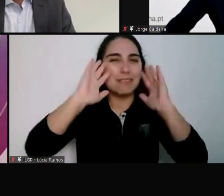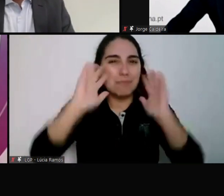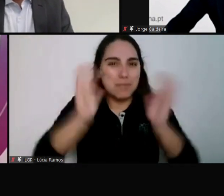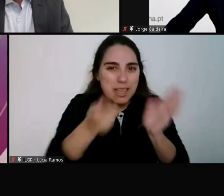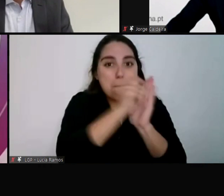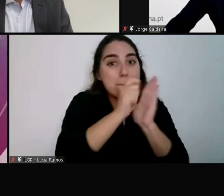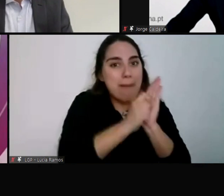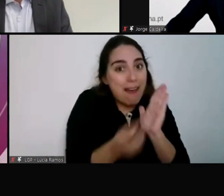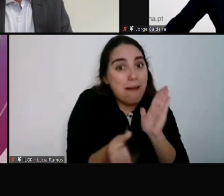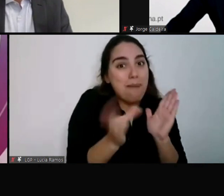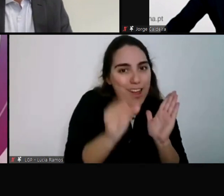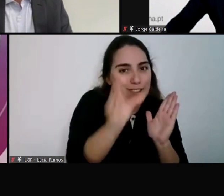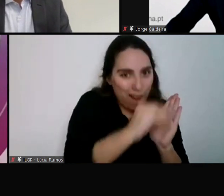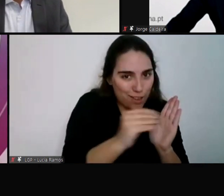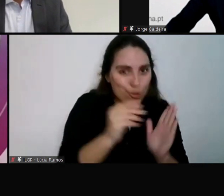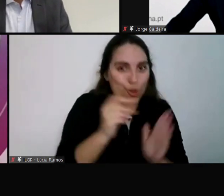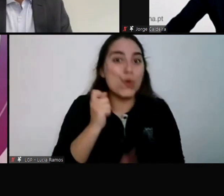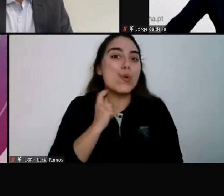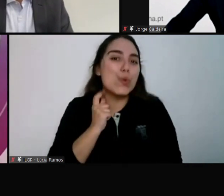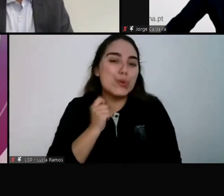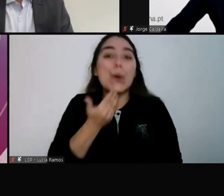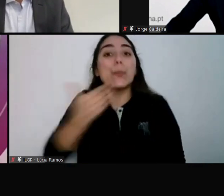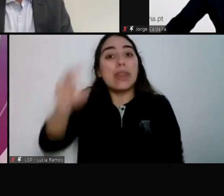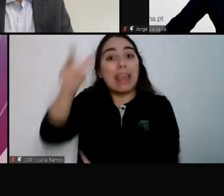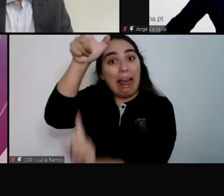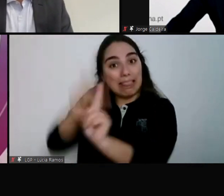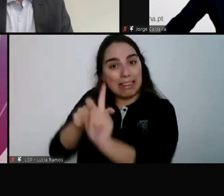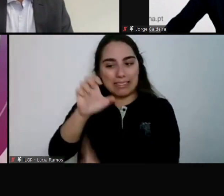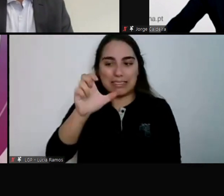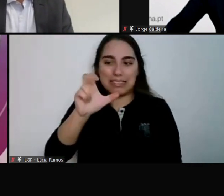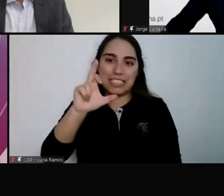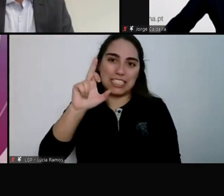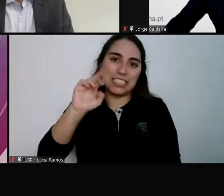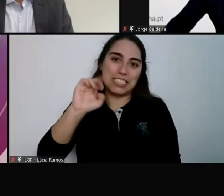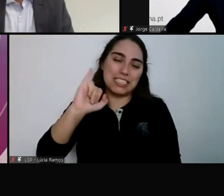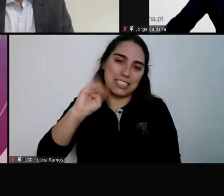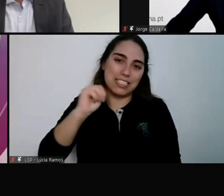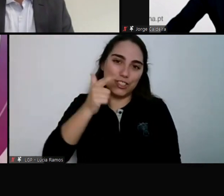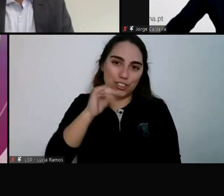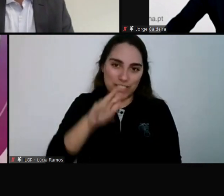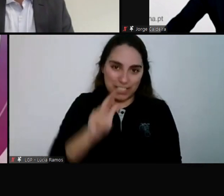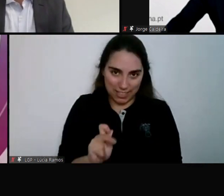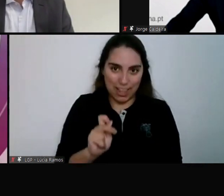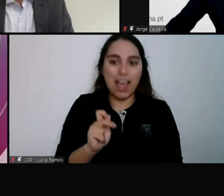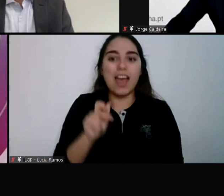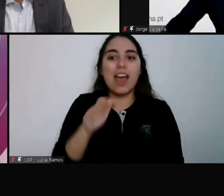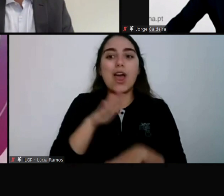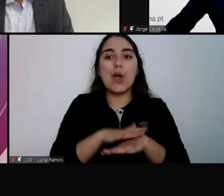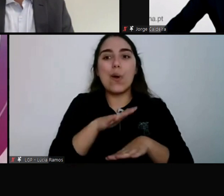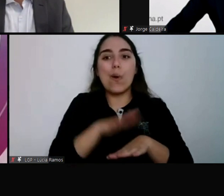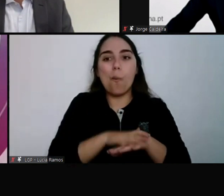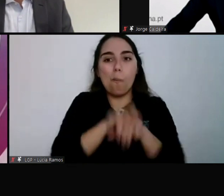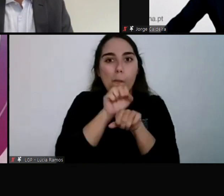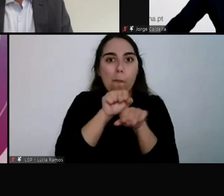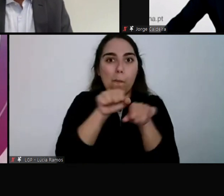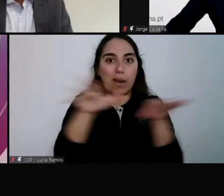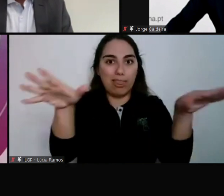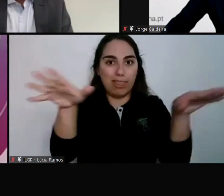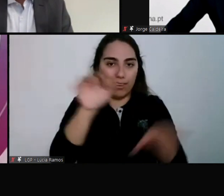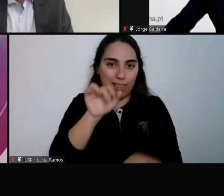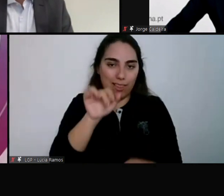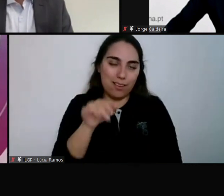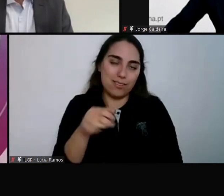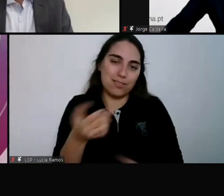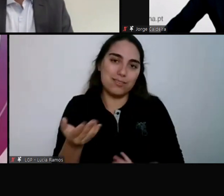Cristina, por trazer este fórum e partilhar com aqueles que nos acompanham aquilo